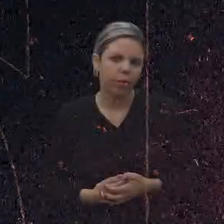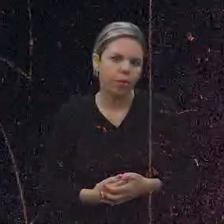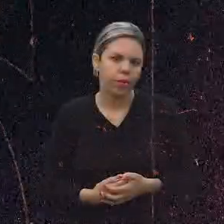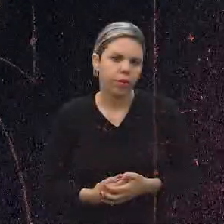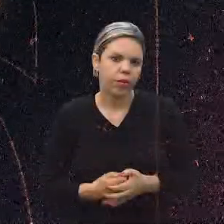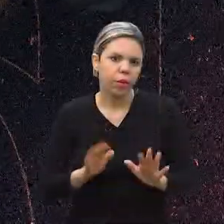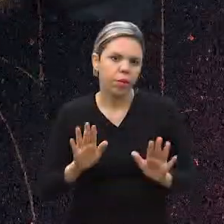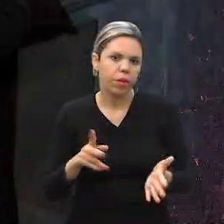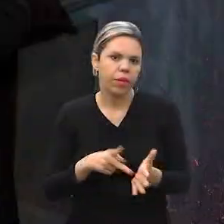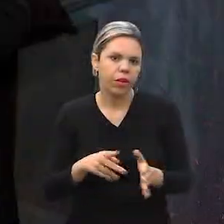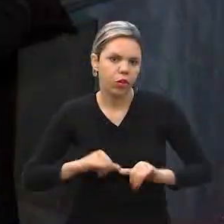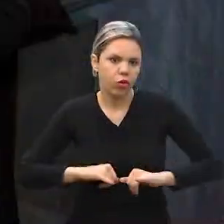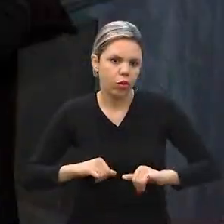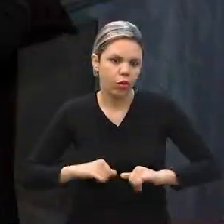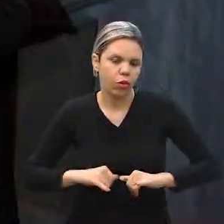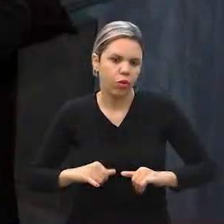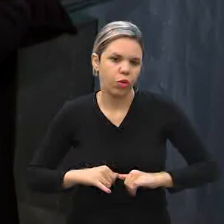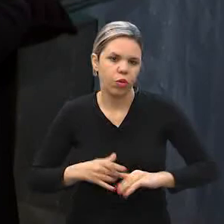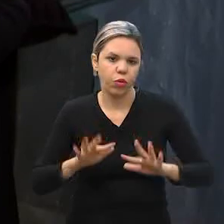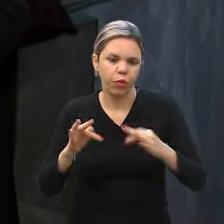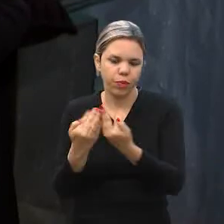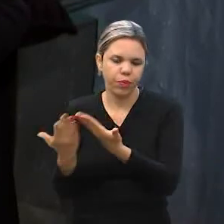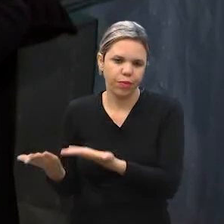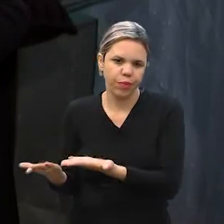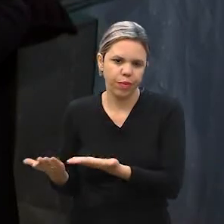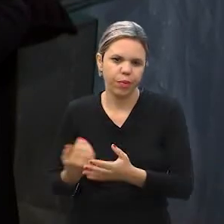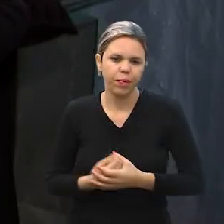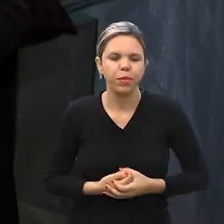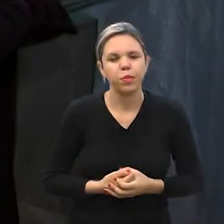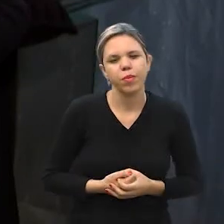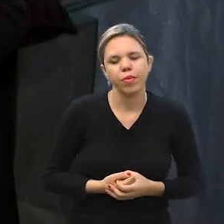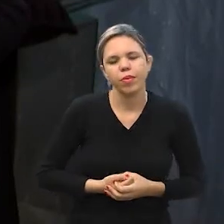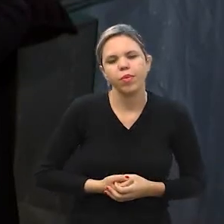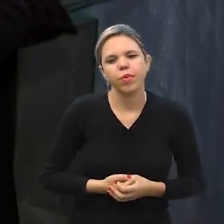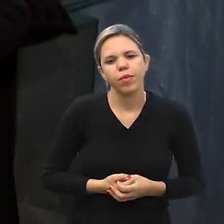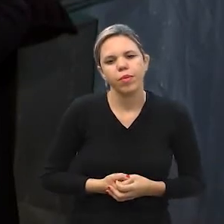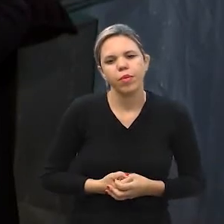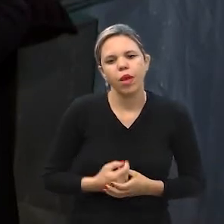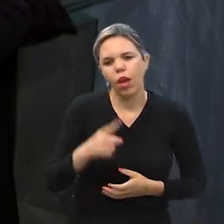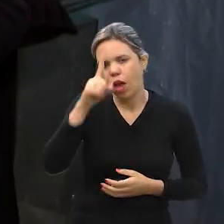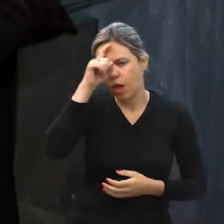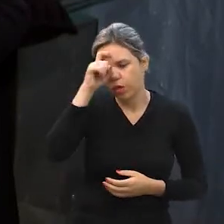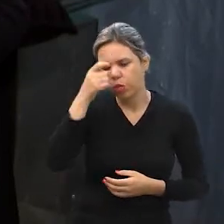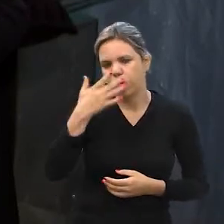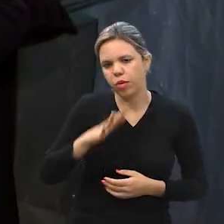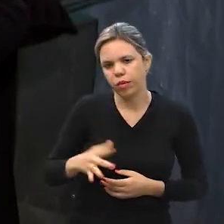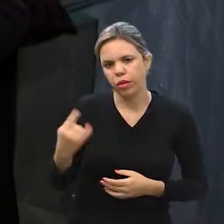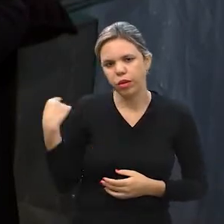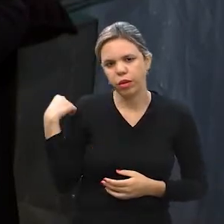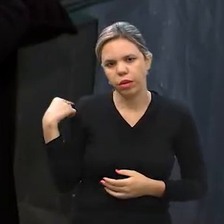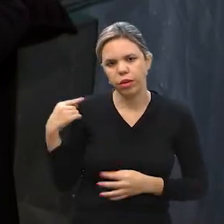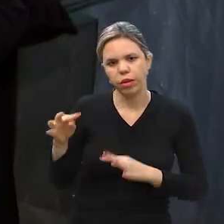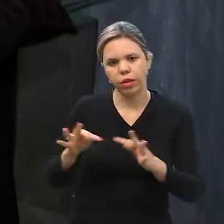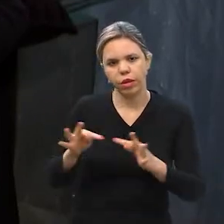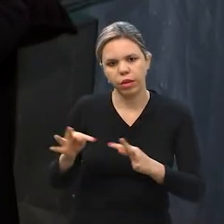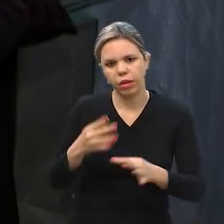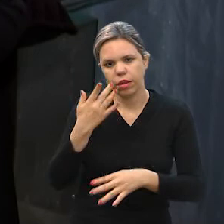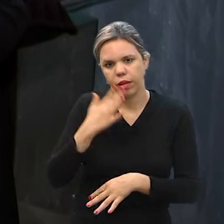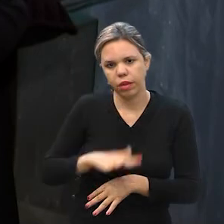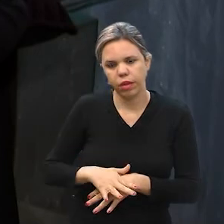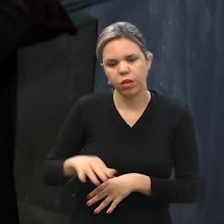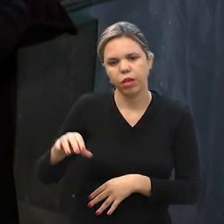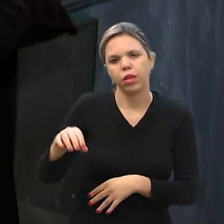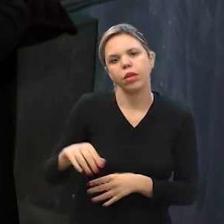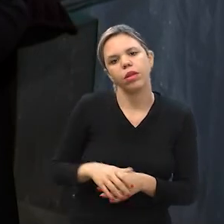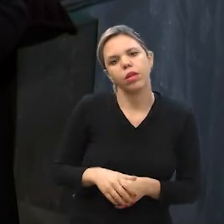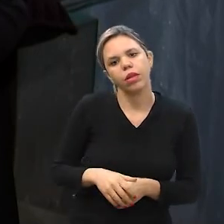Na verdade, o sofrimento maior era dos pais, né? Porque era um hospital infantil, então era tratamento de criança de 9